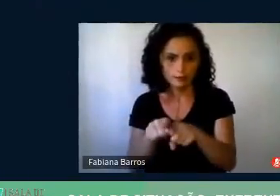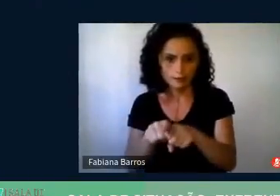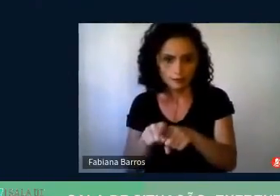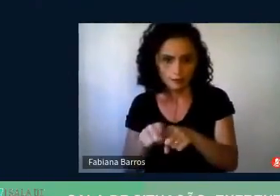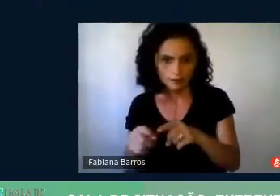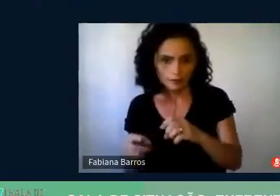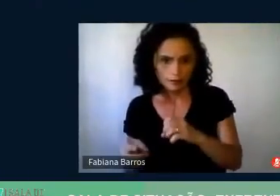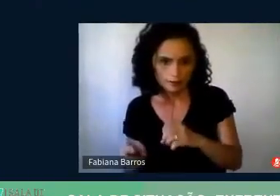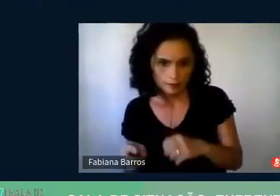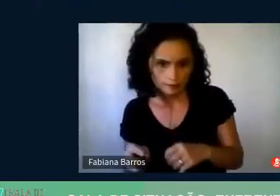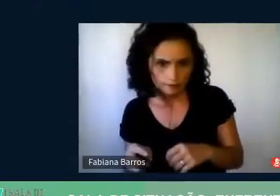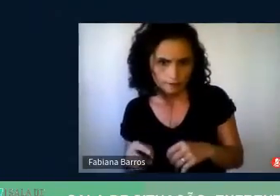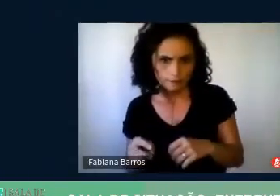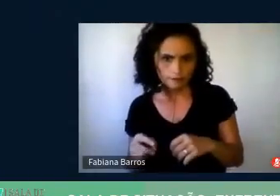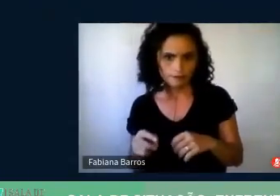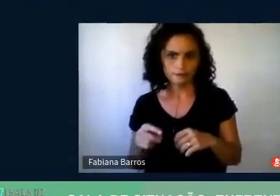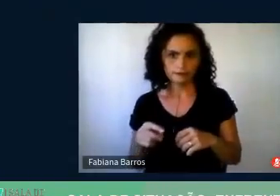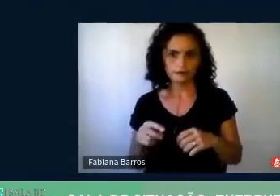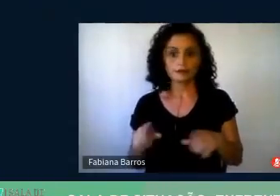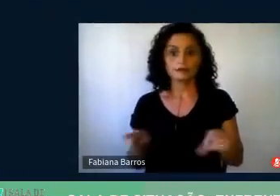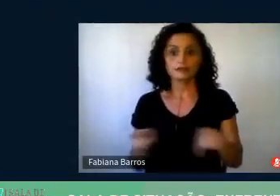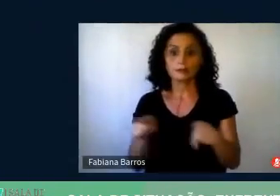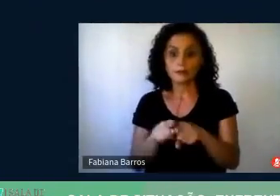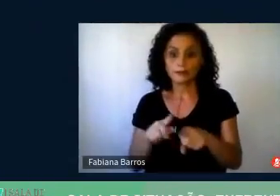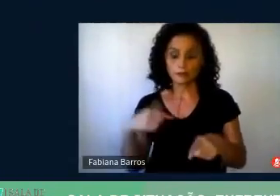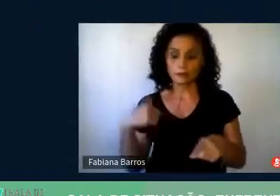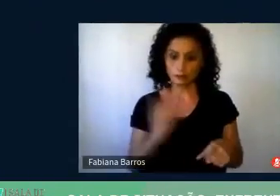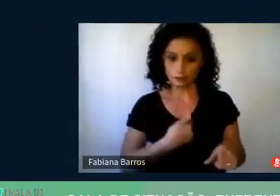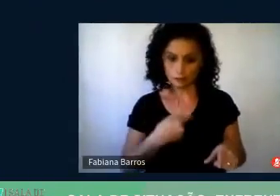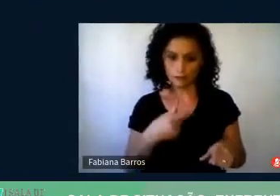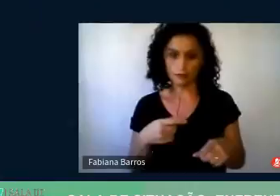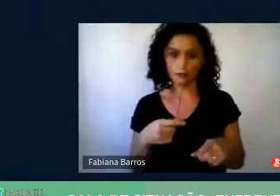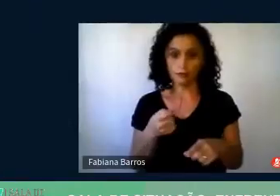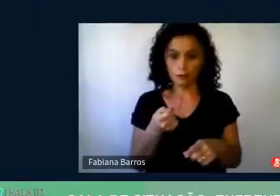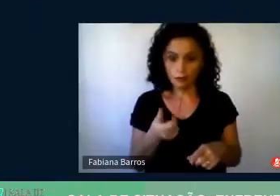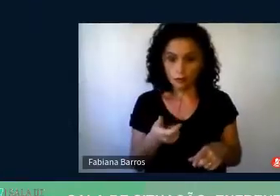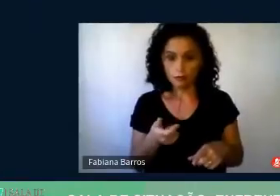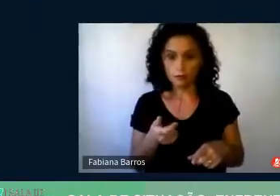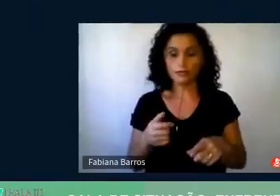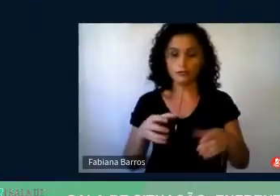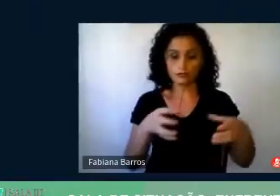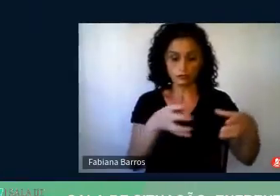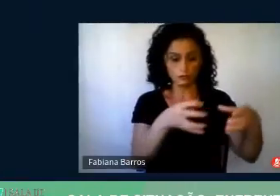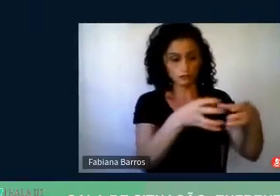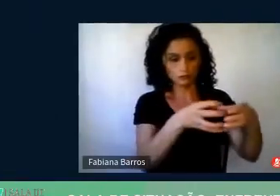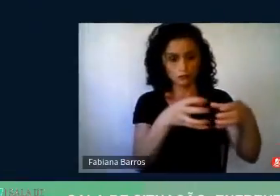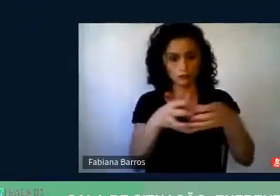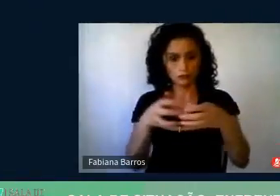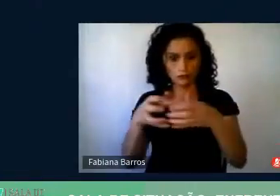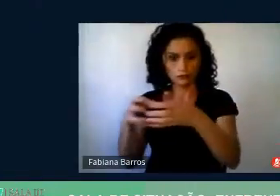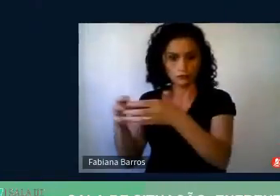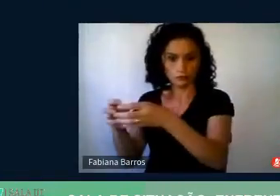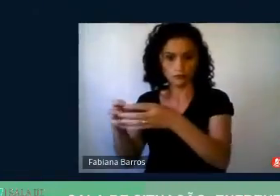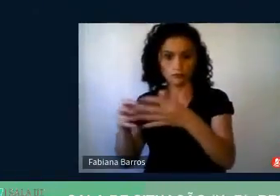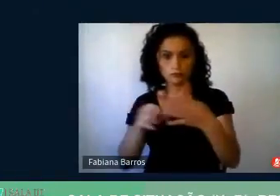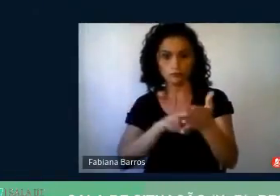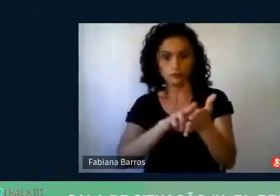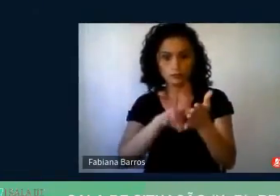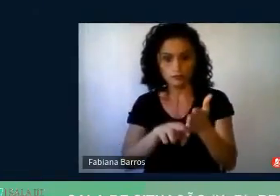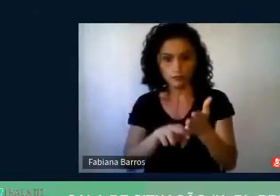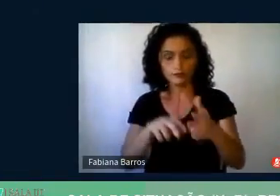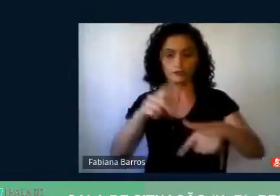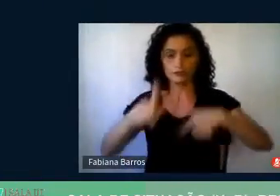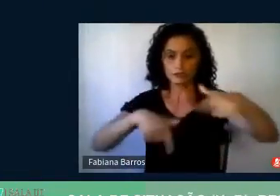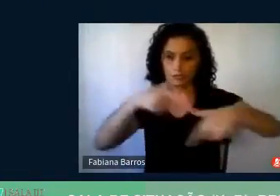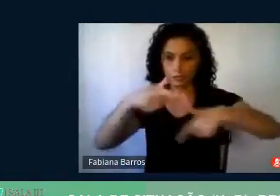falar um pouquinho mais quais são os produtos que nós estamos gerando desses grupos de trabalho, que envolve vários professores. Então aqui eu sou simplesmente o porta-voz de uma